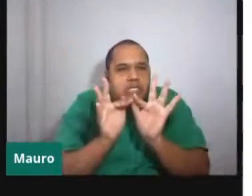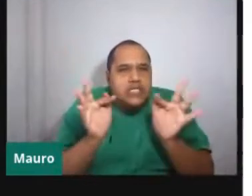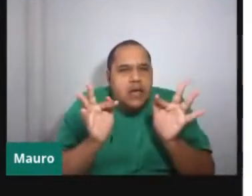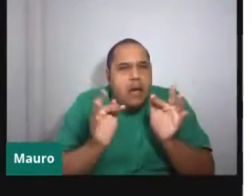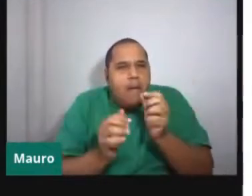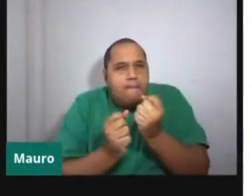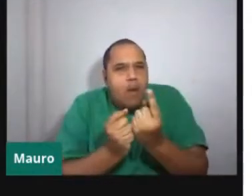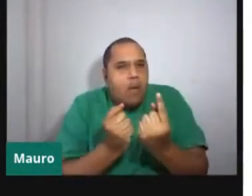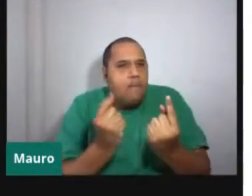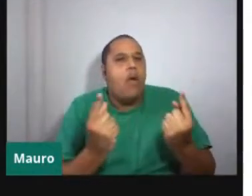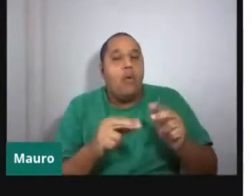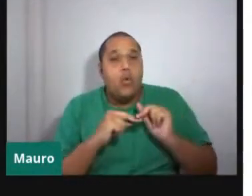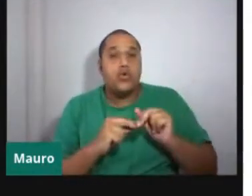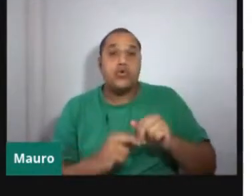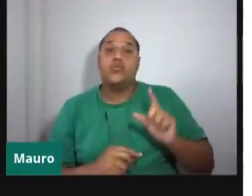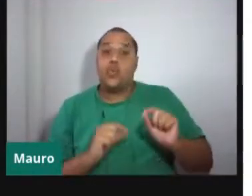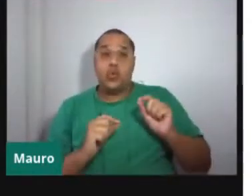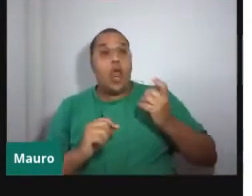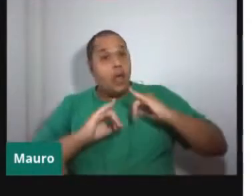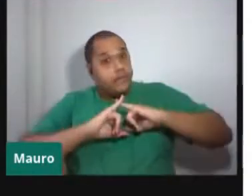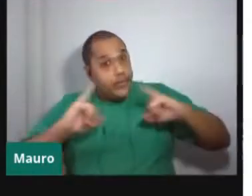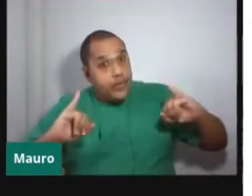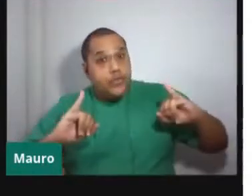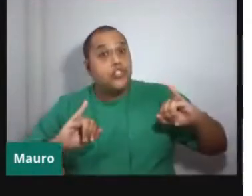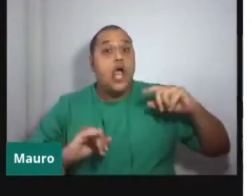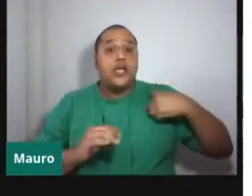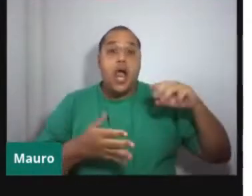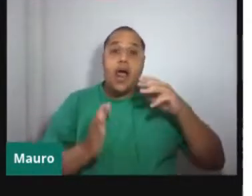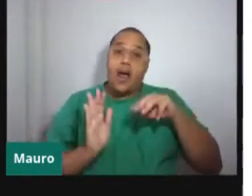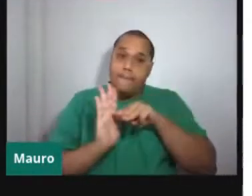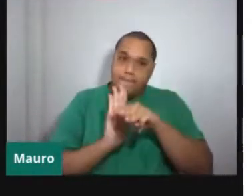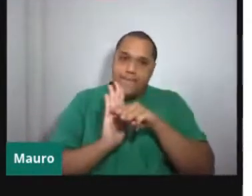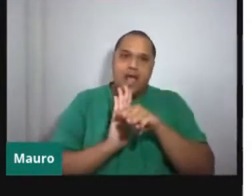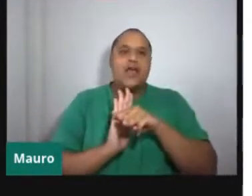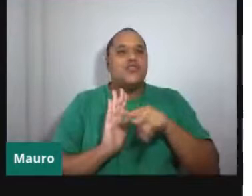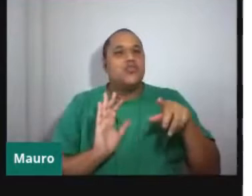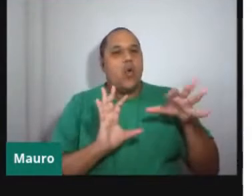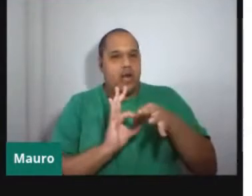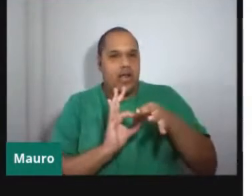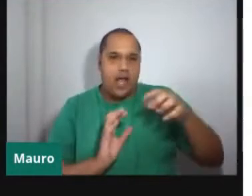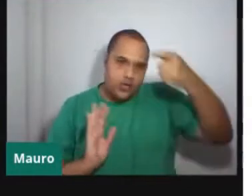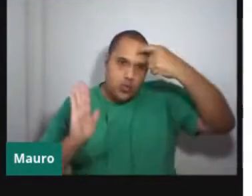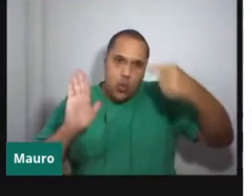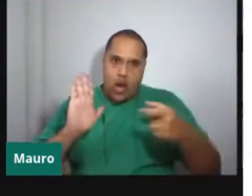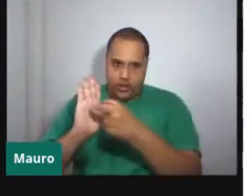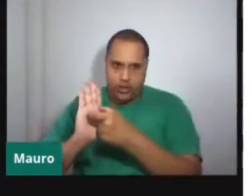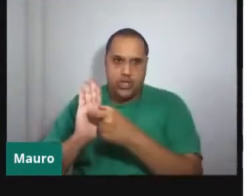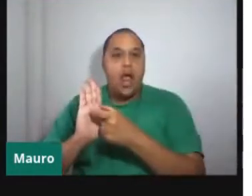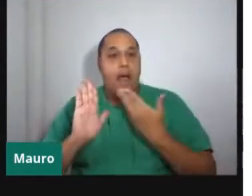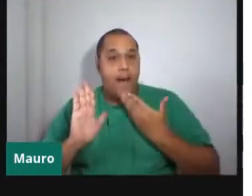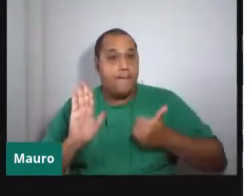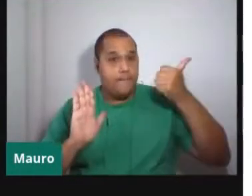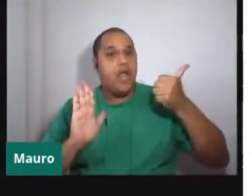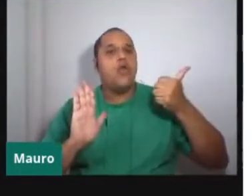a boa notícia é que as metodologias de inteligência artificial, elas justamente conseguem, elas são melhores do que as